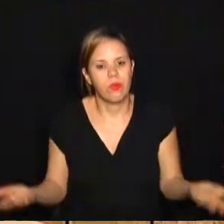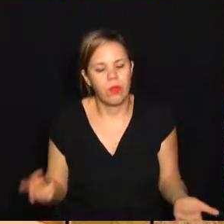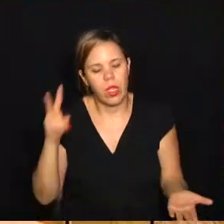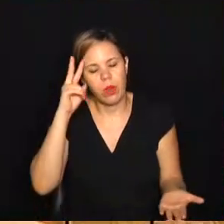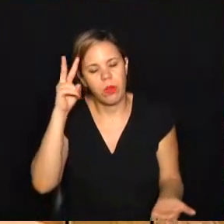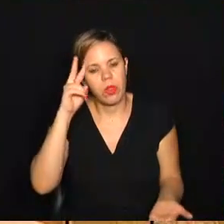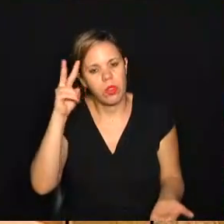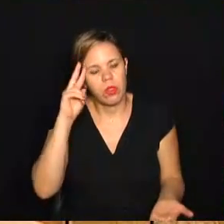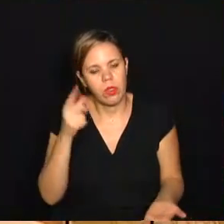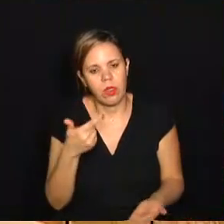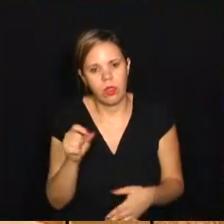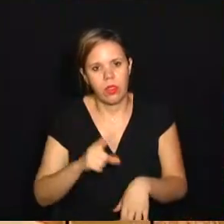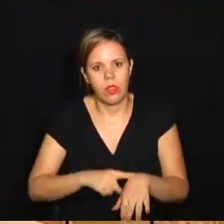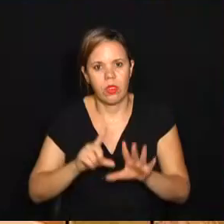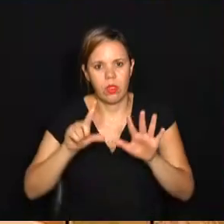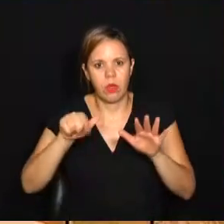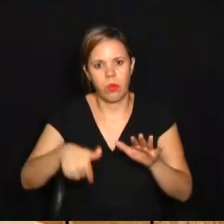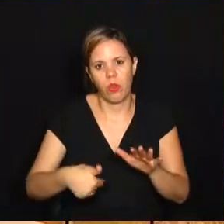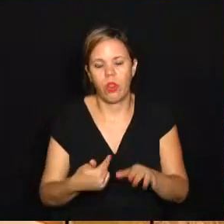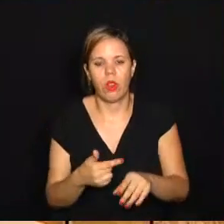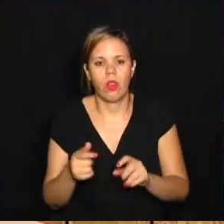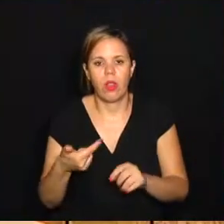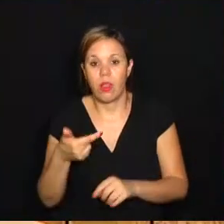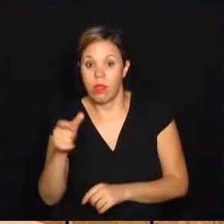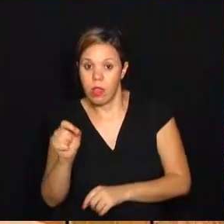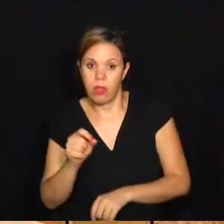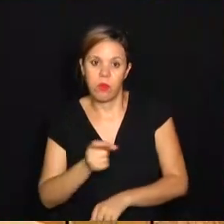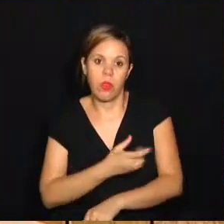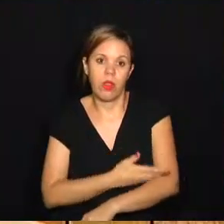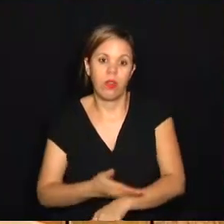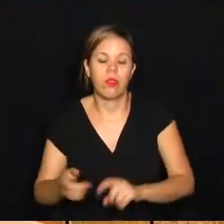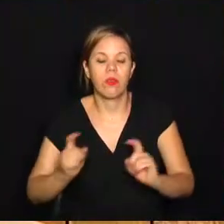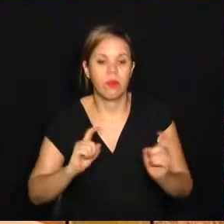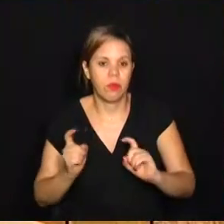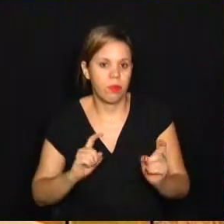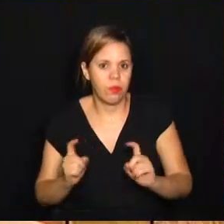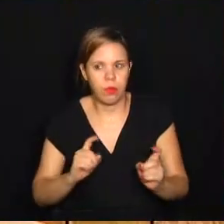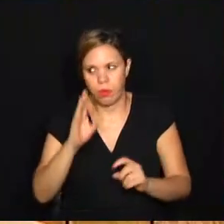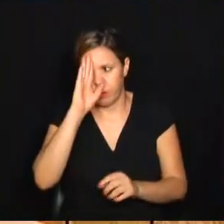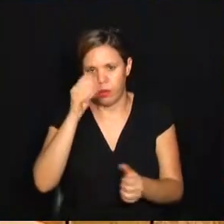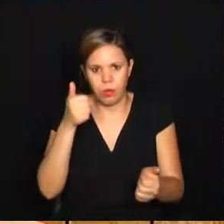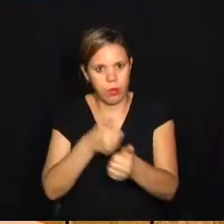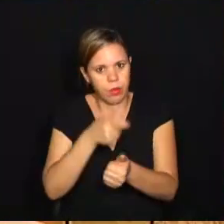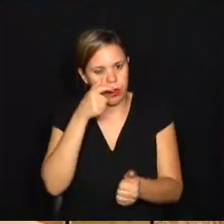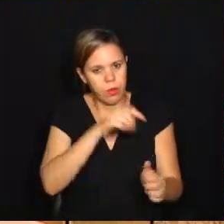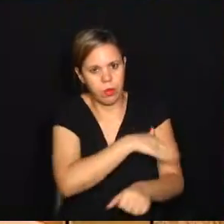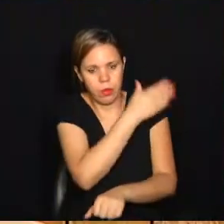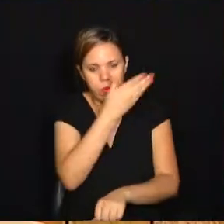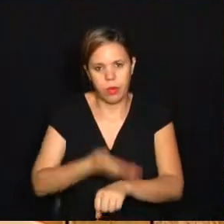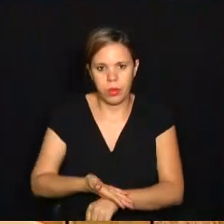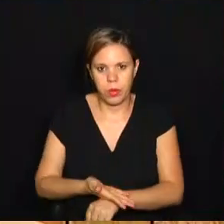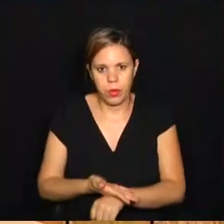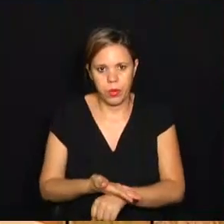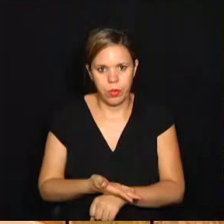10 horas da noite, após a 10ª reunião ordinária, você acompanha as principais notícias do dia.